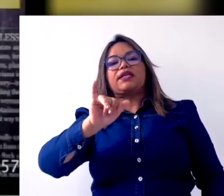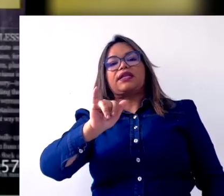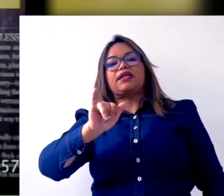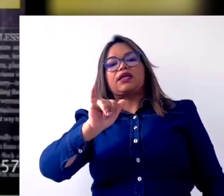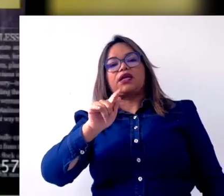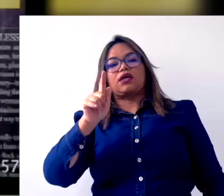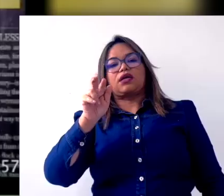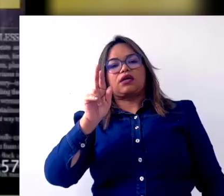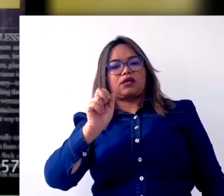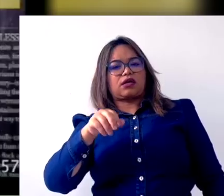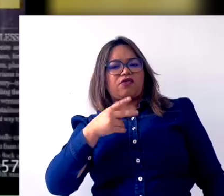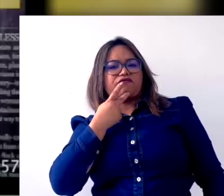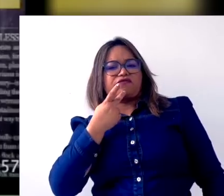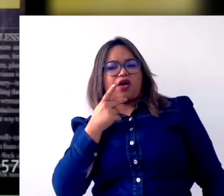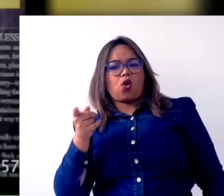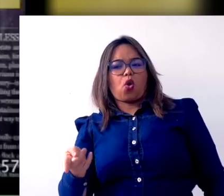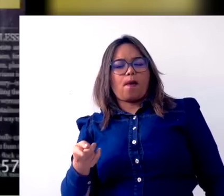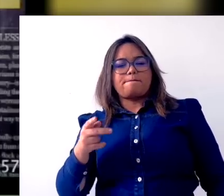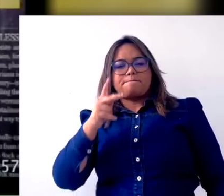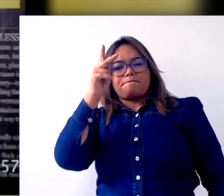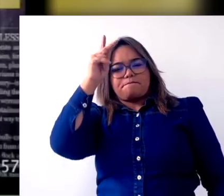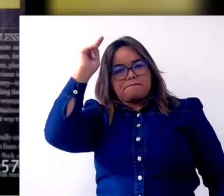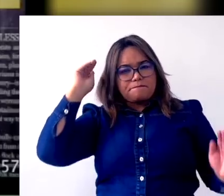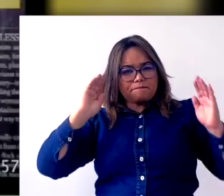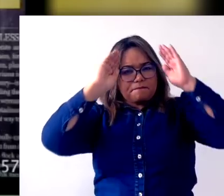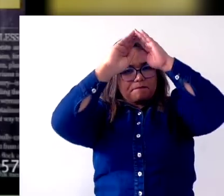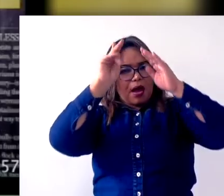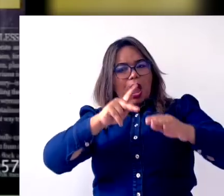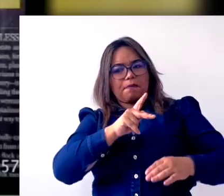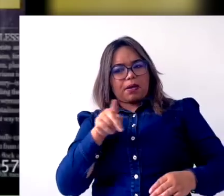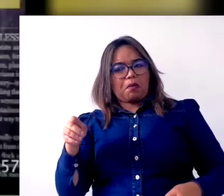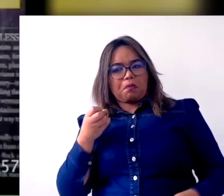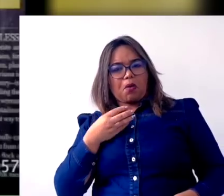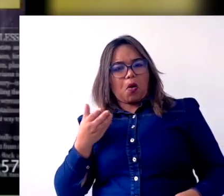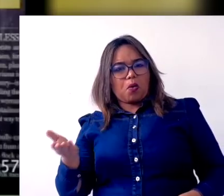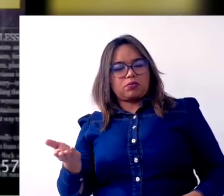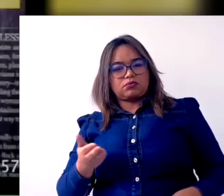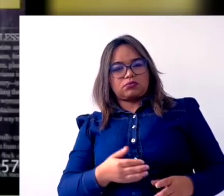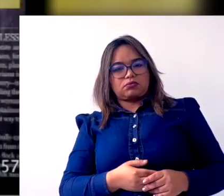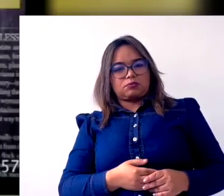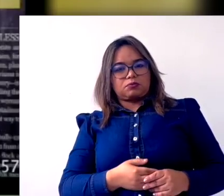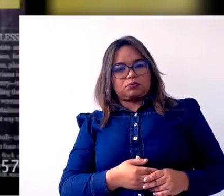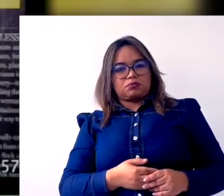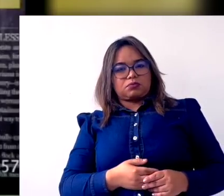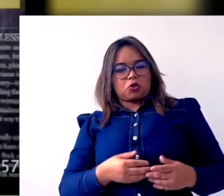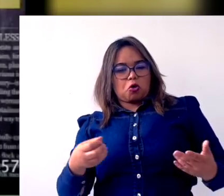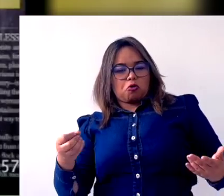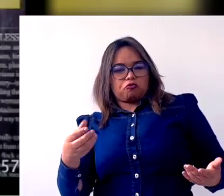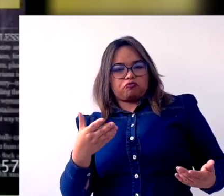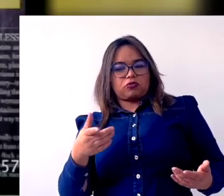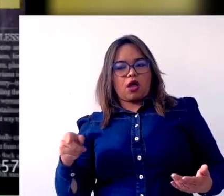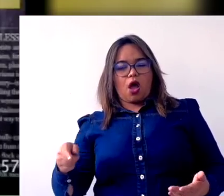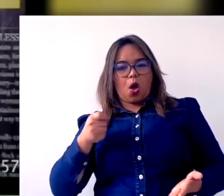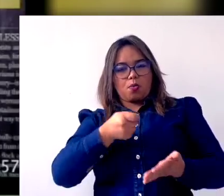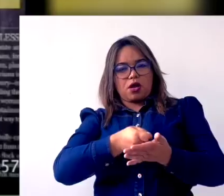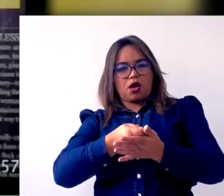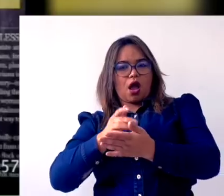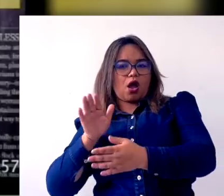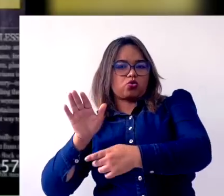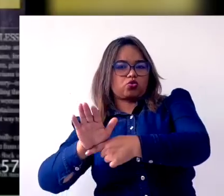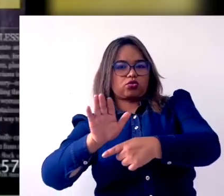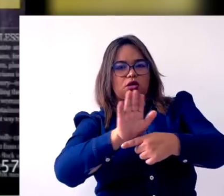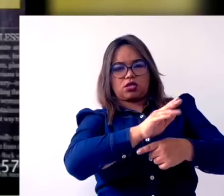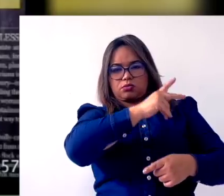modernos. Fascinante. Ele, de fato, tem a vontade e a determinação de ajudar a humanidade por meio